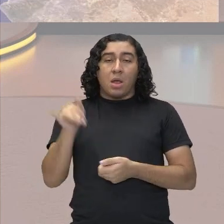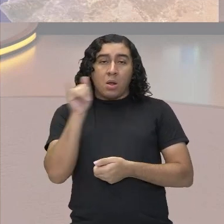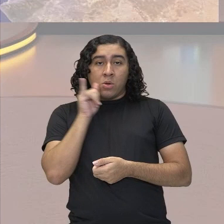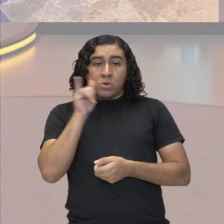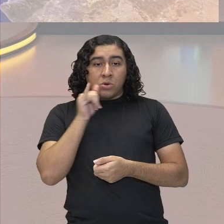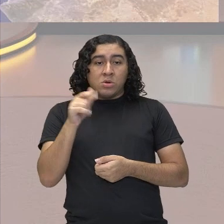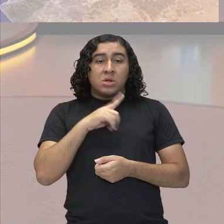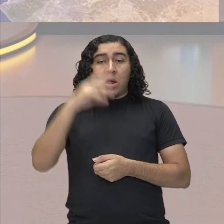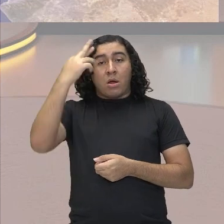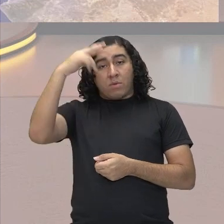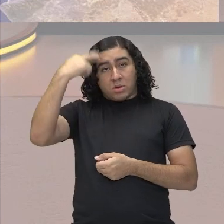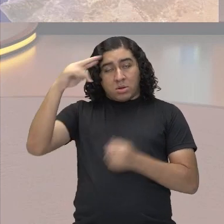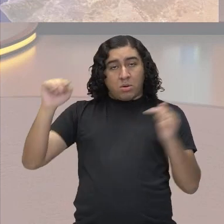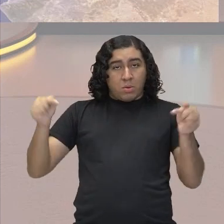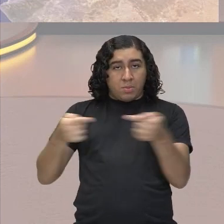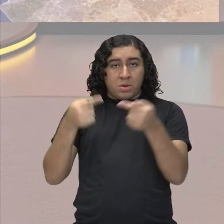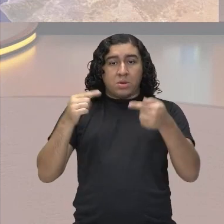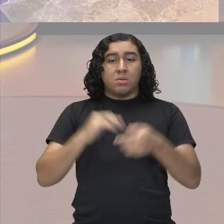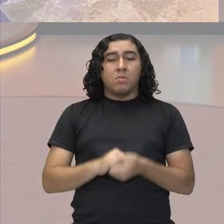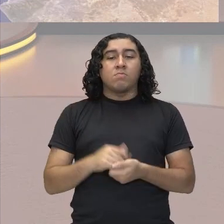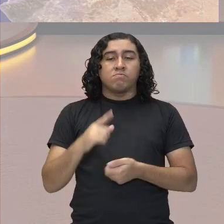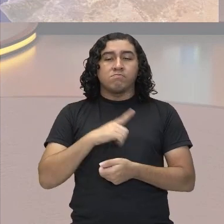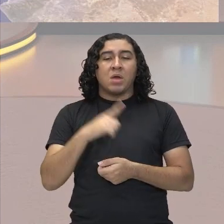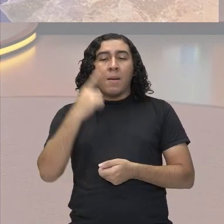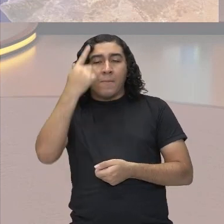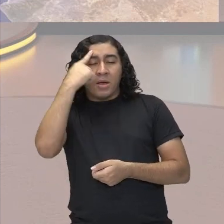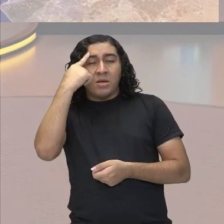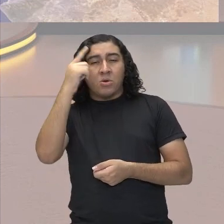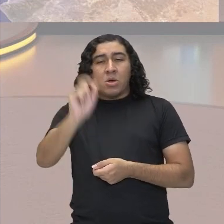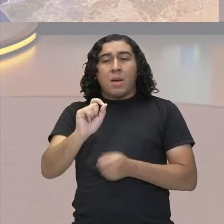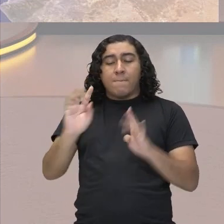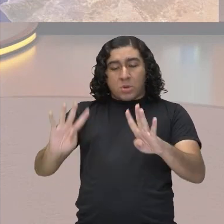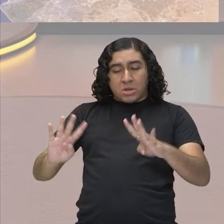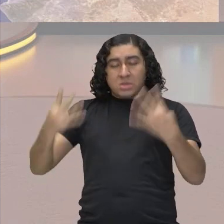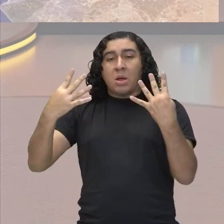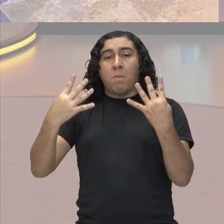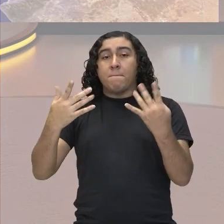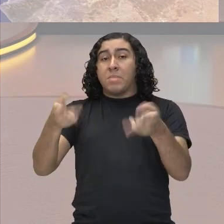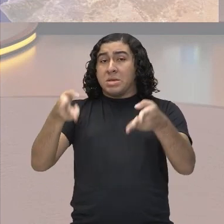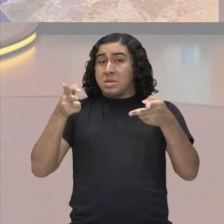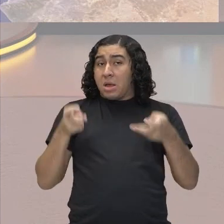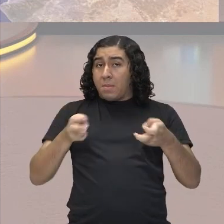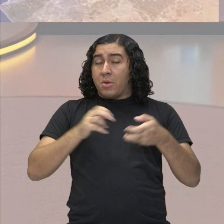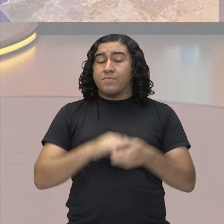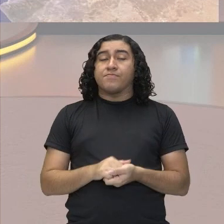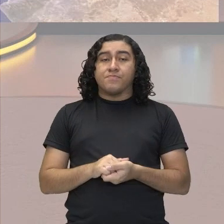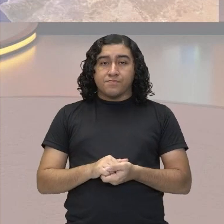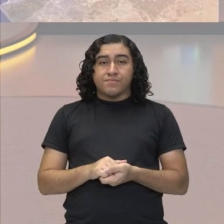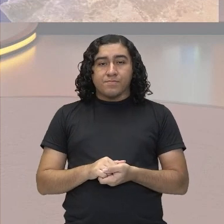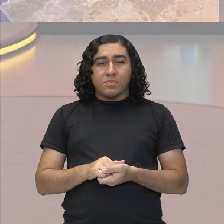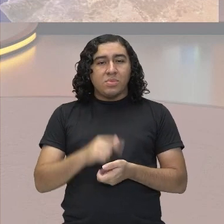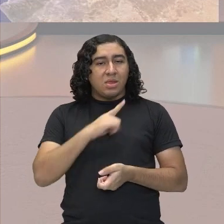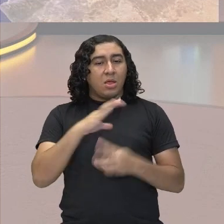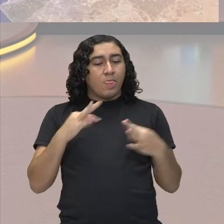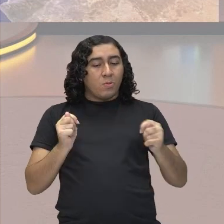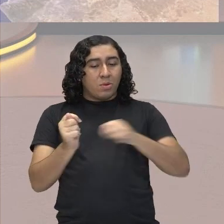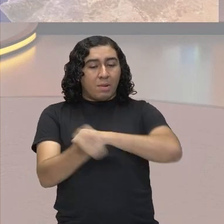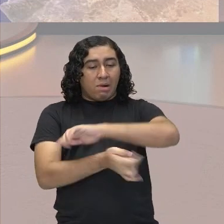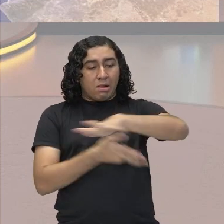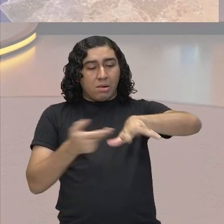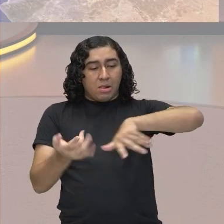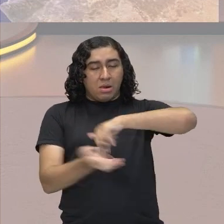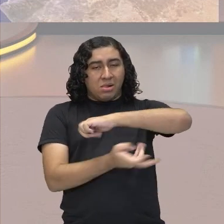essa reflexão. Ele vai dar essa chamada de atenção aí, diz, olha, as coisas estão muito voláteis. Né?